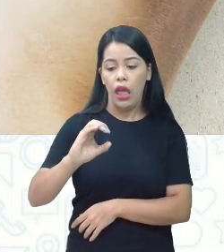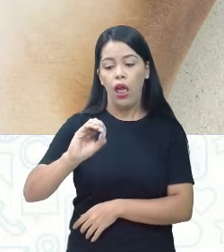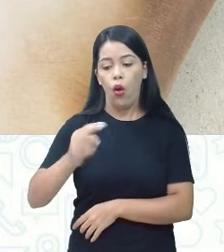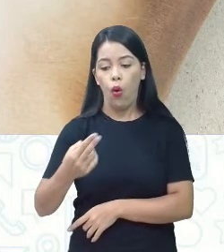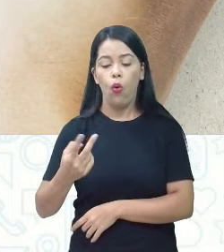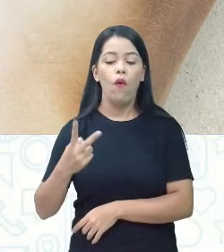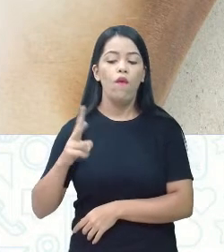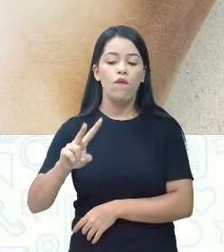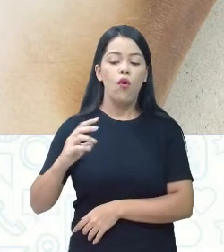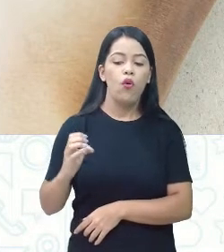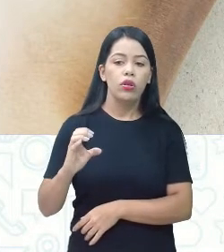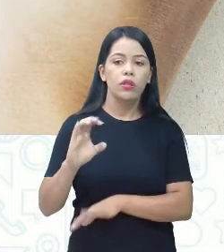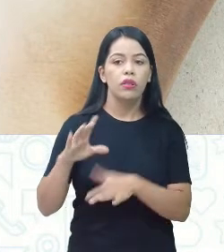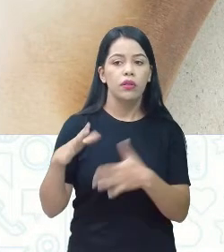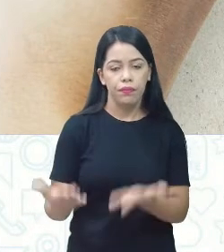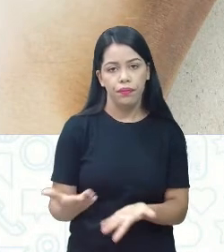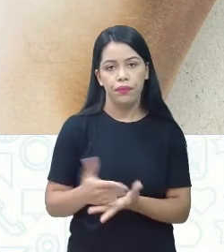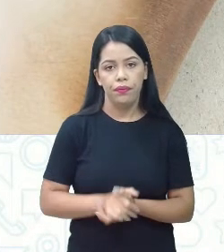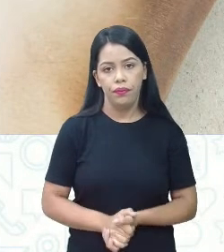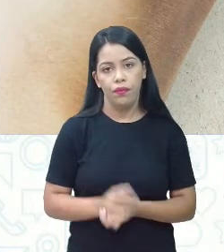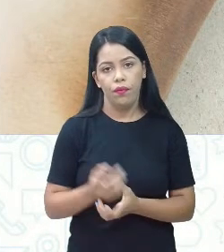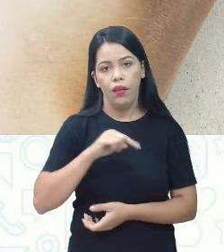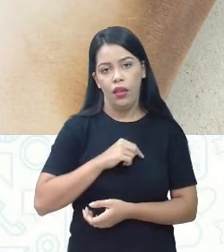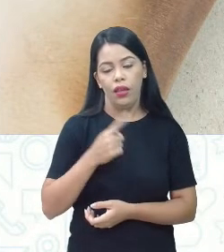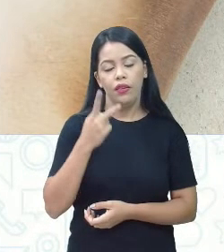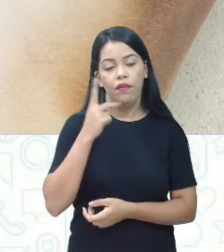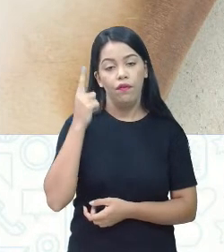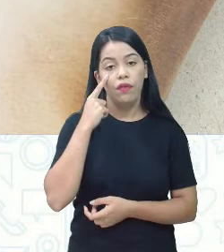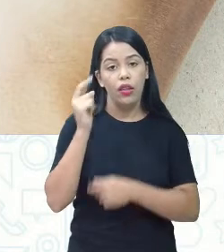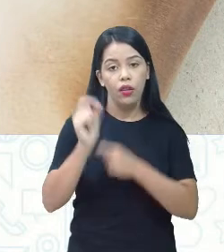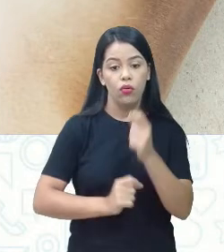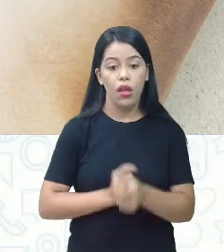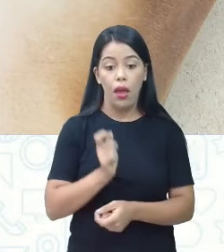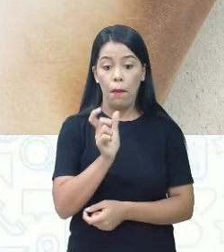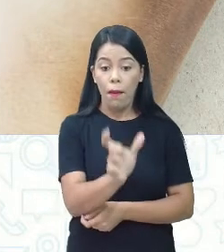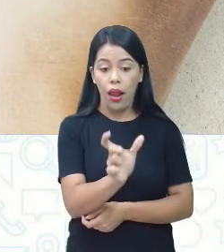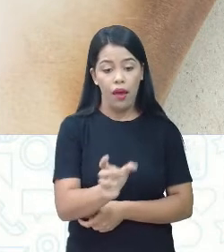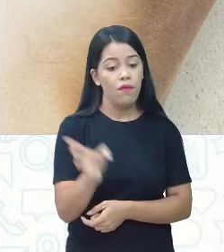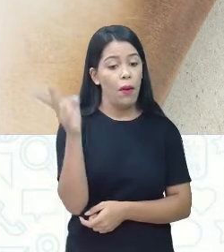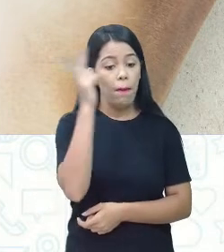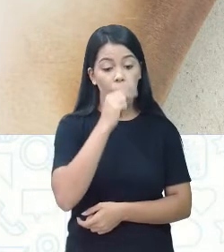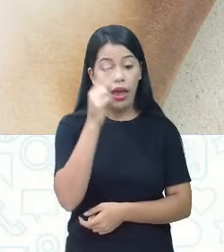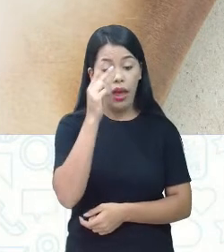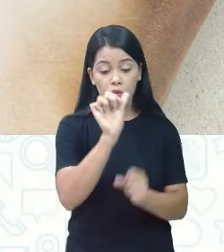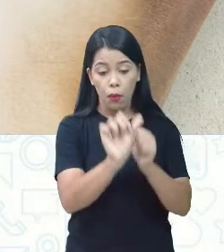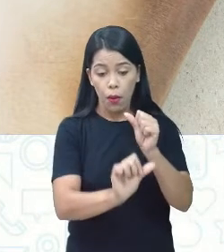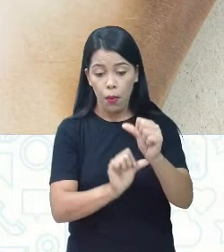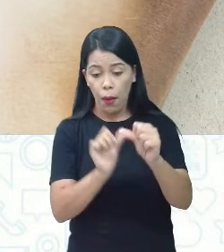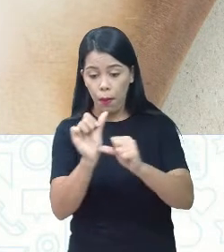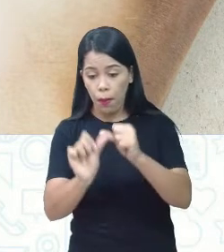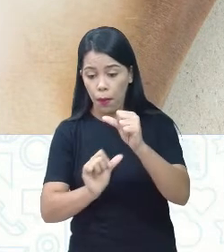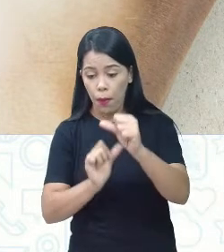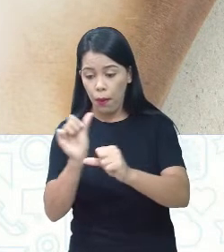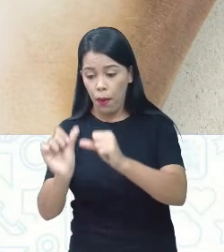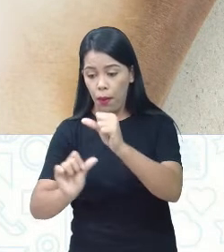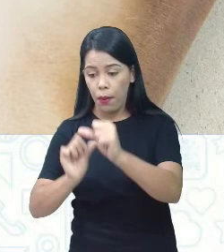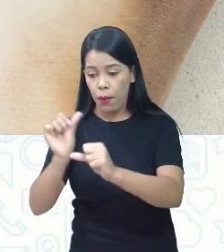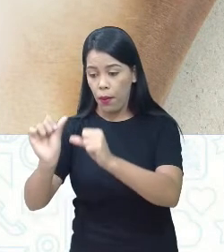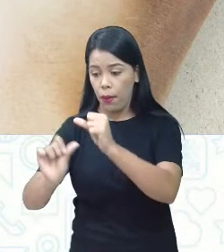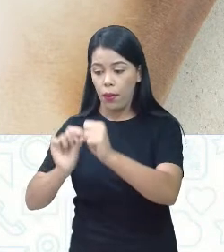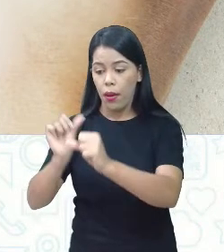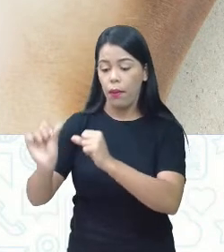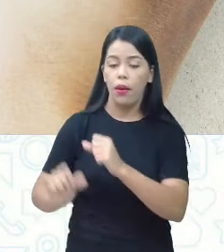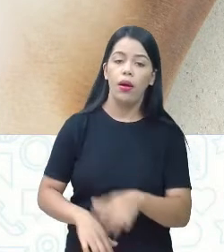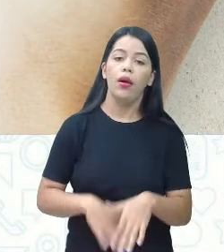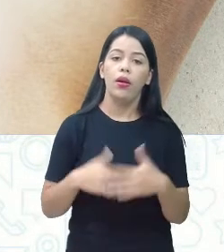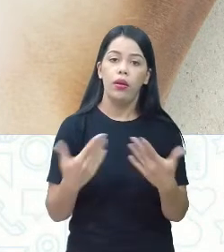né? Então, a gente vai vendo que uma mesma palavra, uma mesma indicação, ela vai sofrendo essa mudança, de vossa mercê, para vós